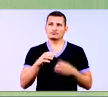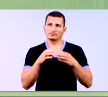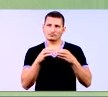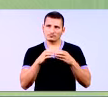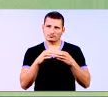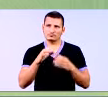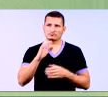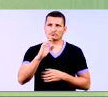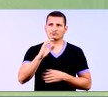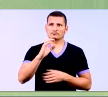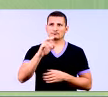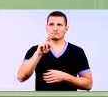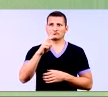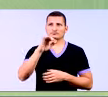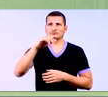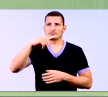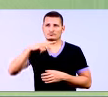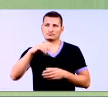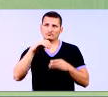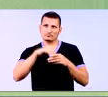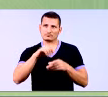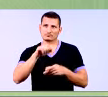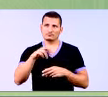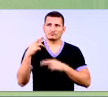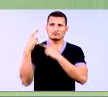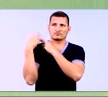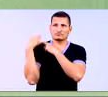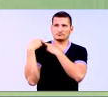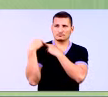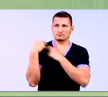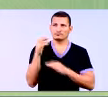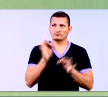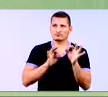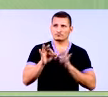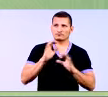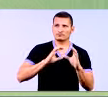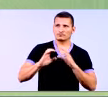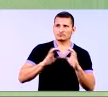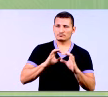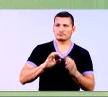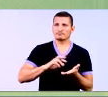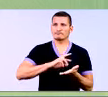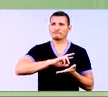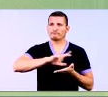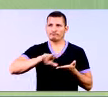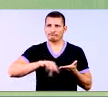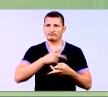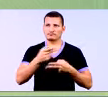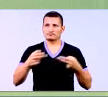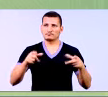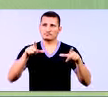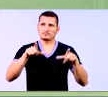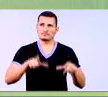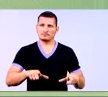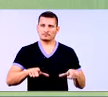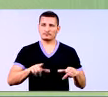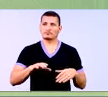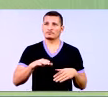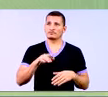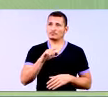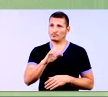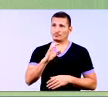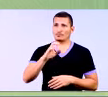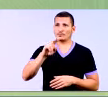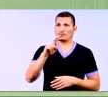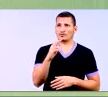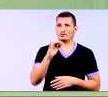lá internamente, que ele é responsável pelo controle e comunicação entre vários componentes internos da placa-mãe. Ou seja, o chipset de onde é que ele